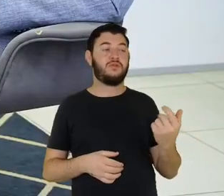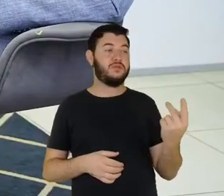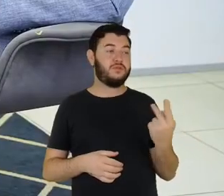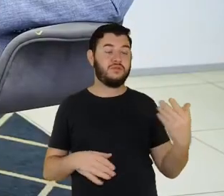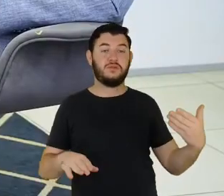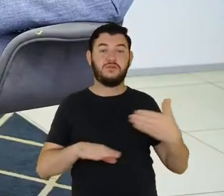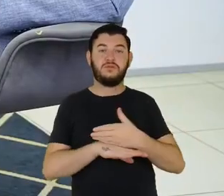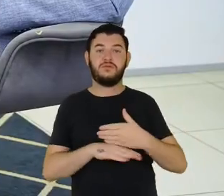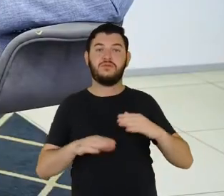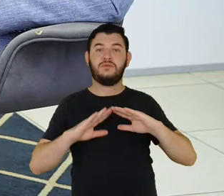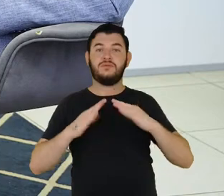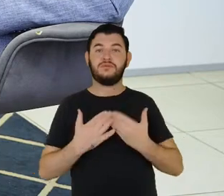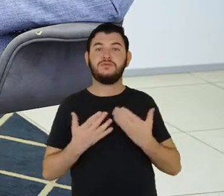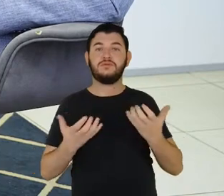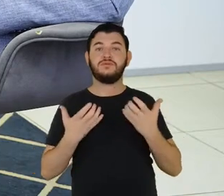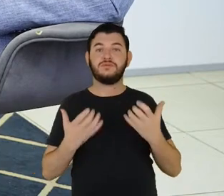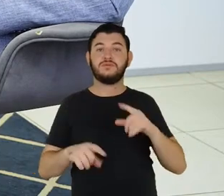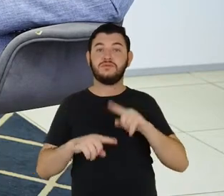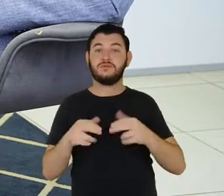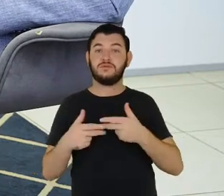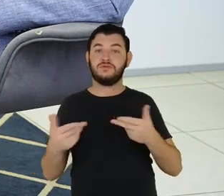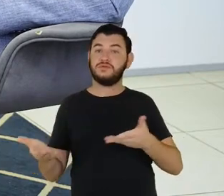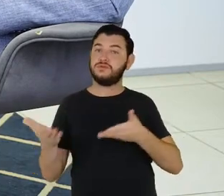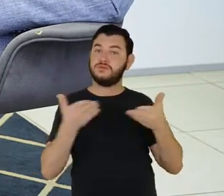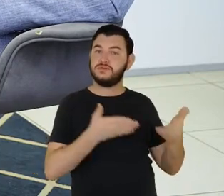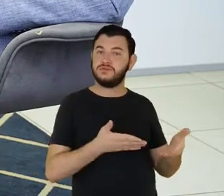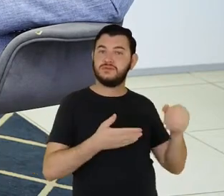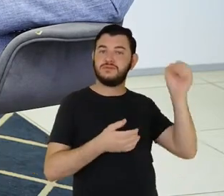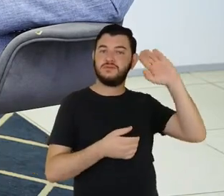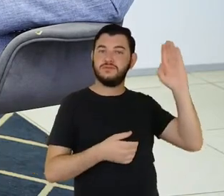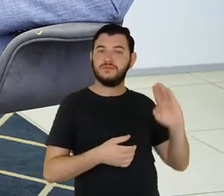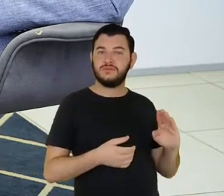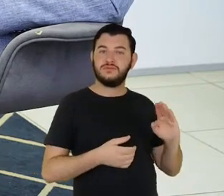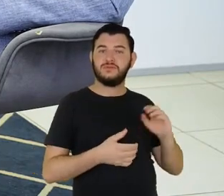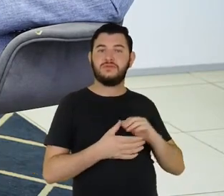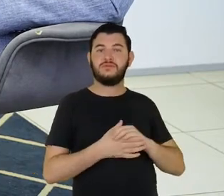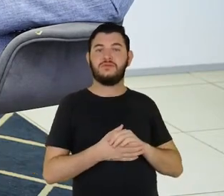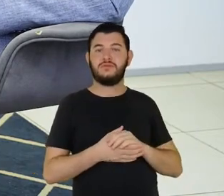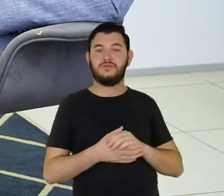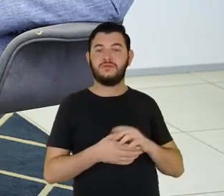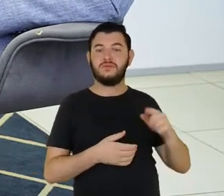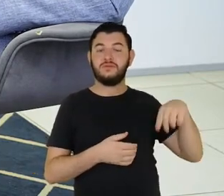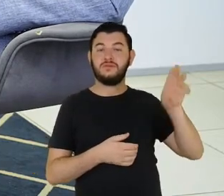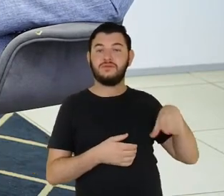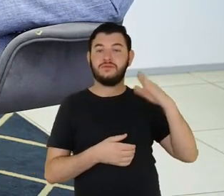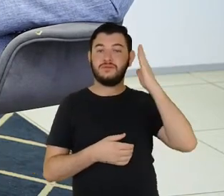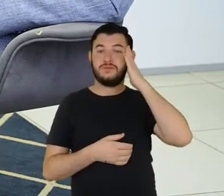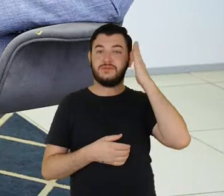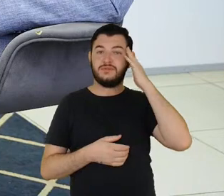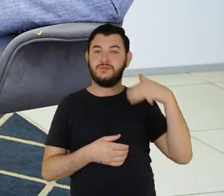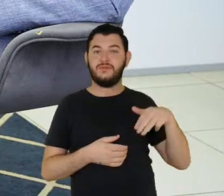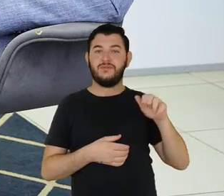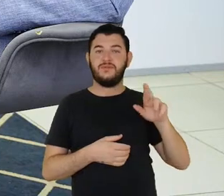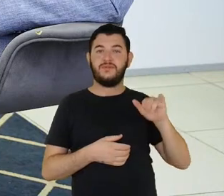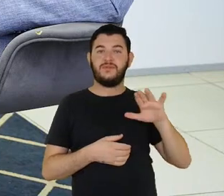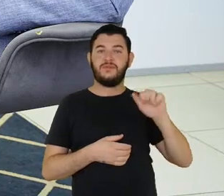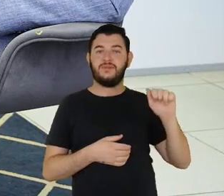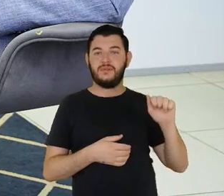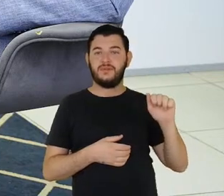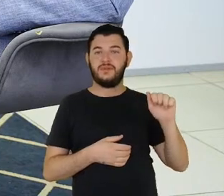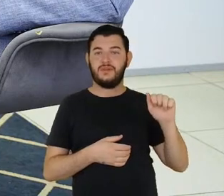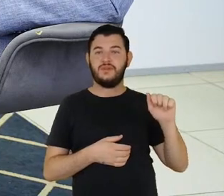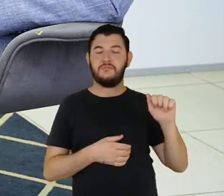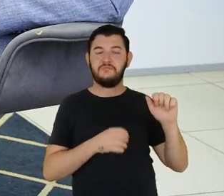piscou. Quem sabe Maricá seja uma exportadora aí, né, de artistas. Claro, vamos fazer. São